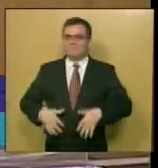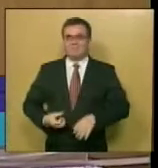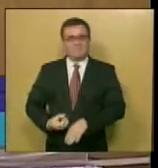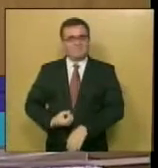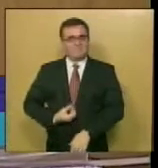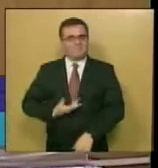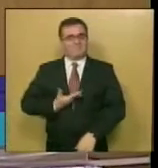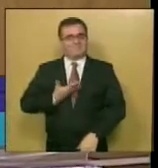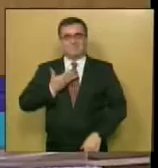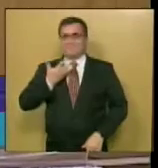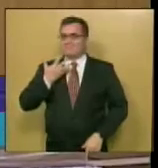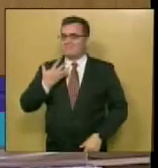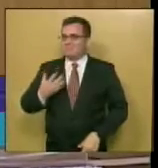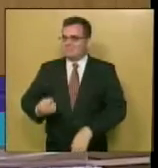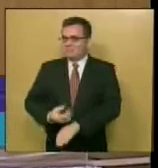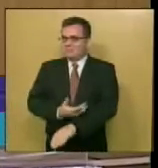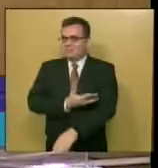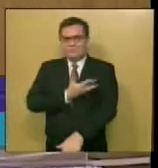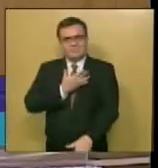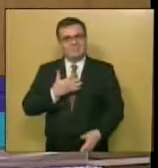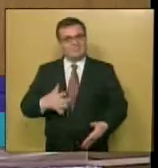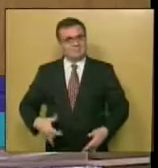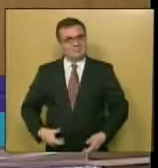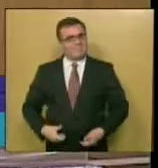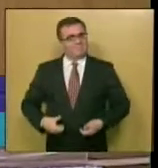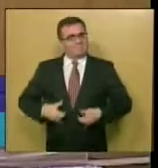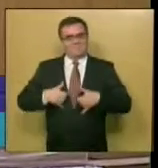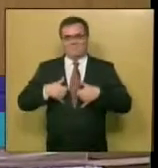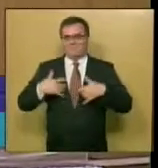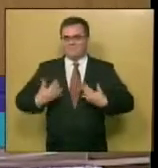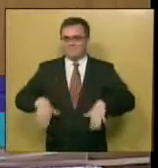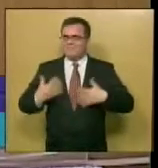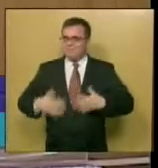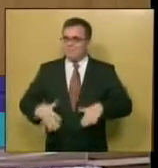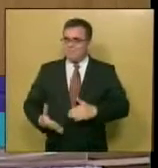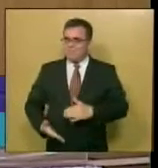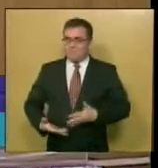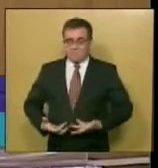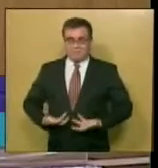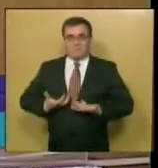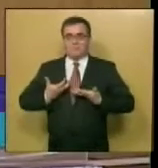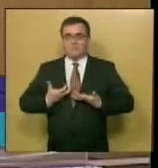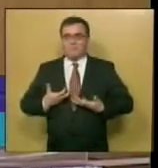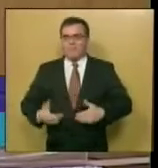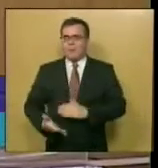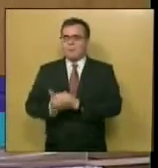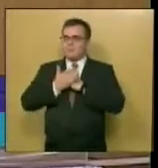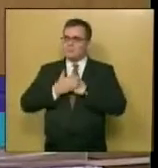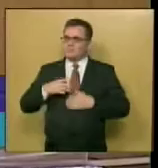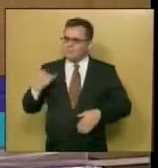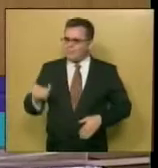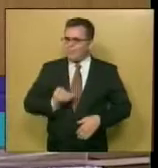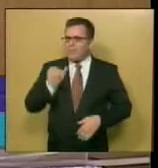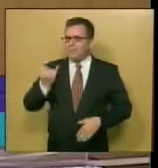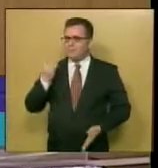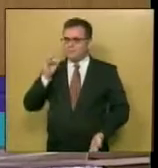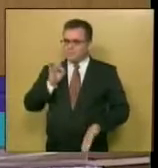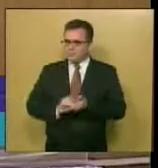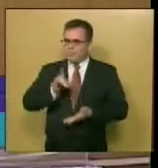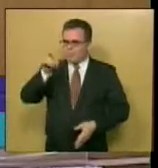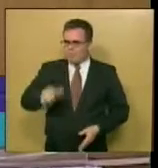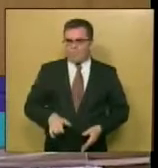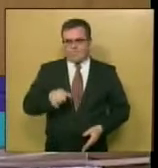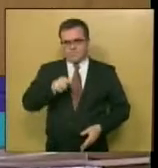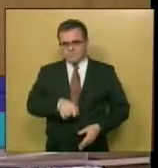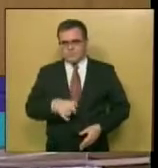orgulho para a nossa família. E quem muito contribui para entender a importância de ter sido quem ele foi, e